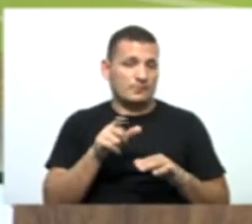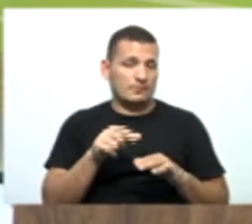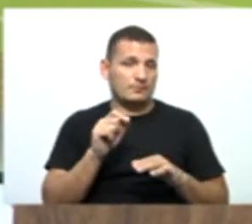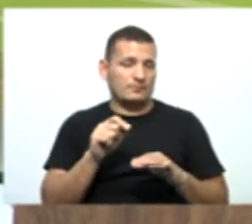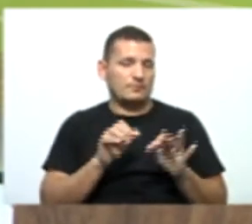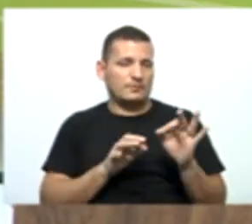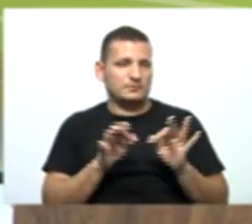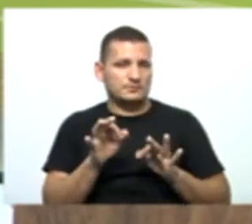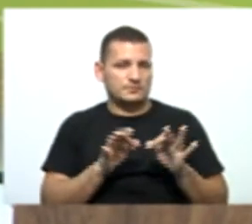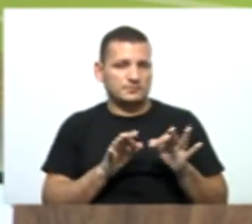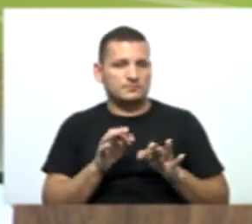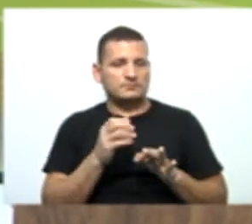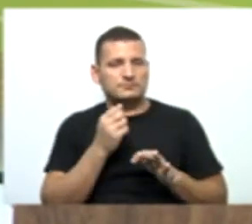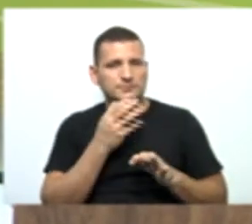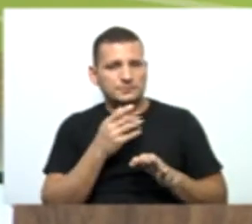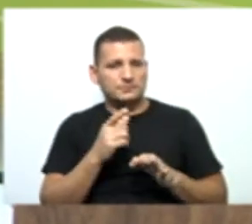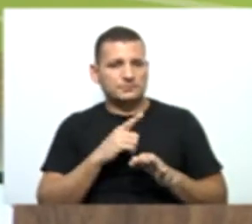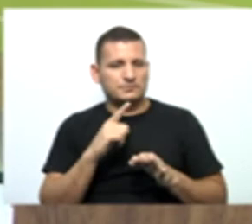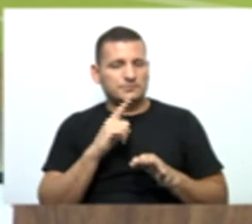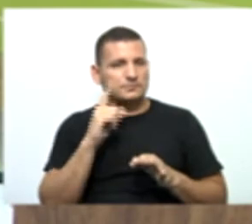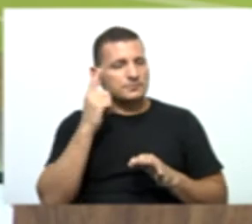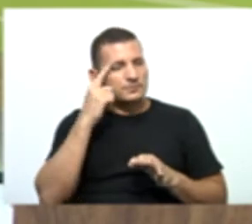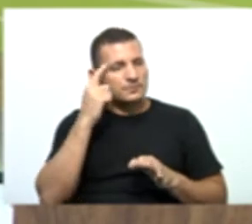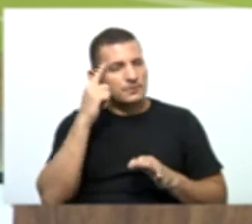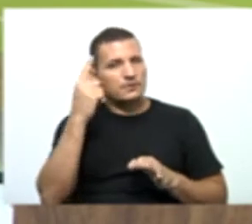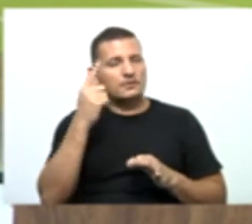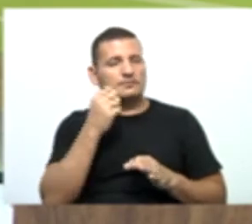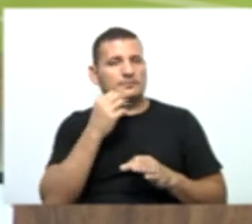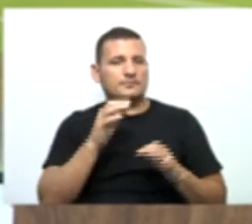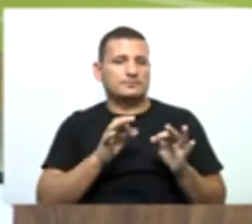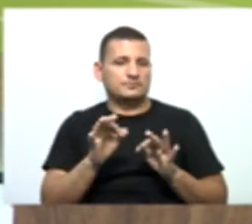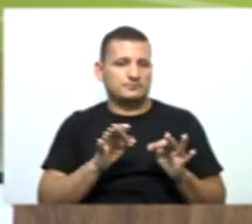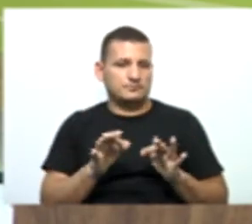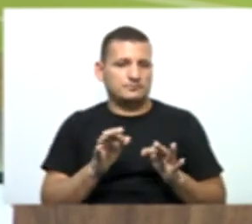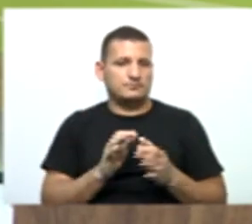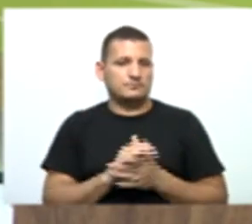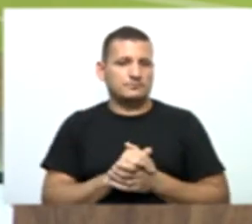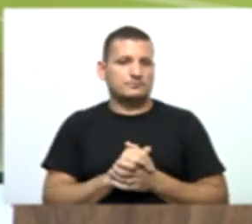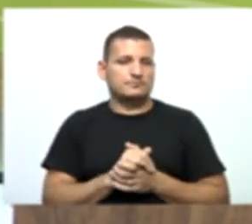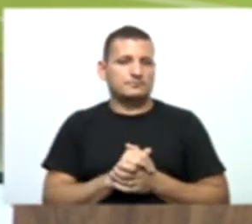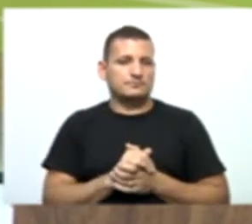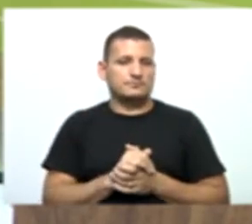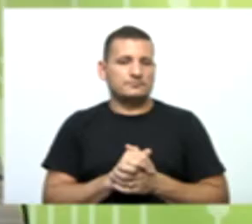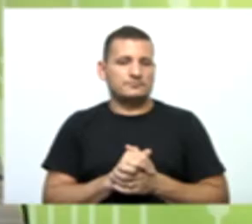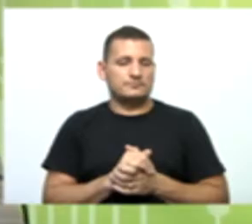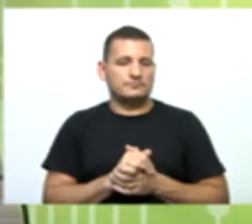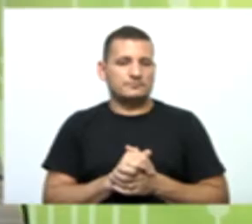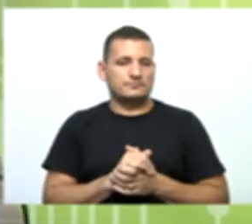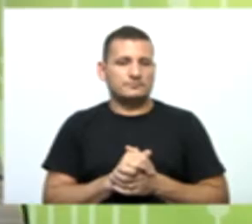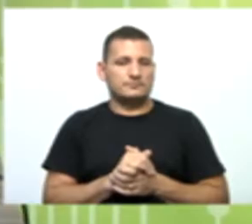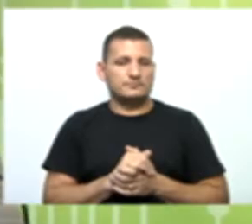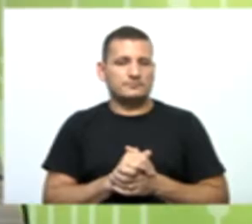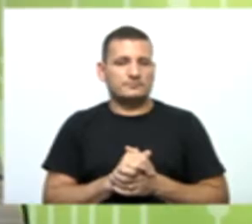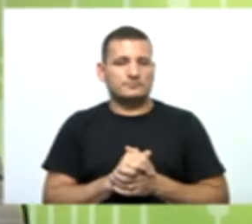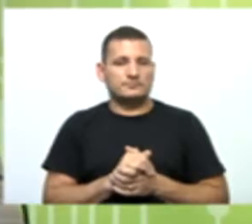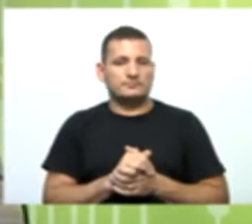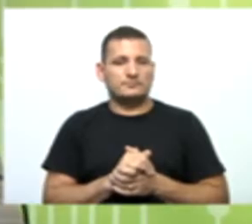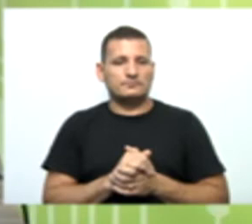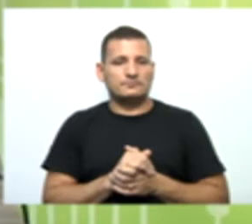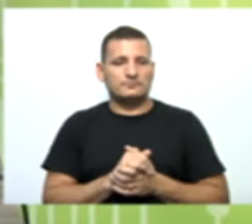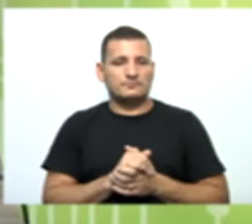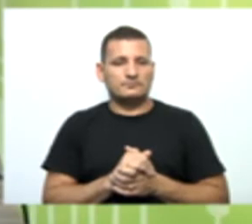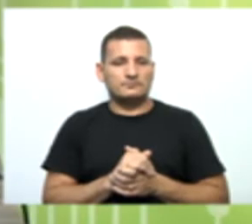bem organizado, tem as ideias muito bem organizadas. Queria passar para o professor Alan. Isso, obrigado, professor, pelo